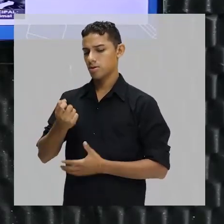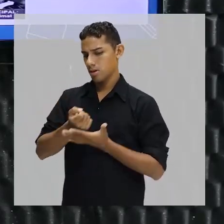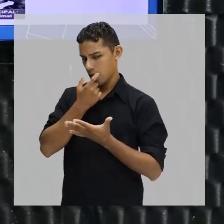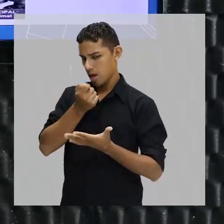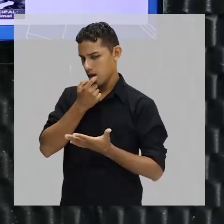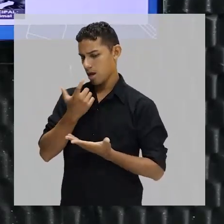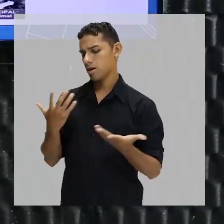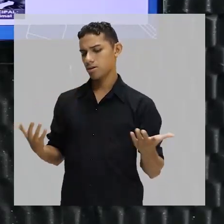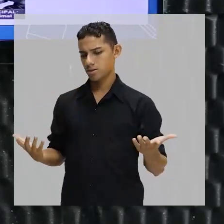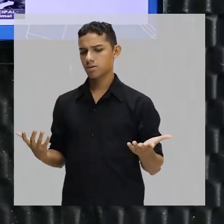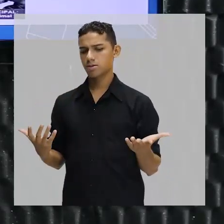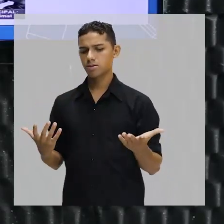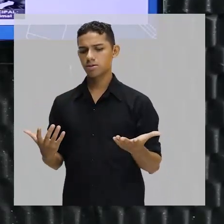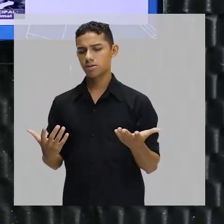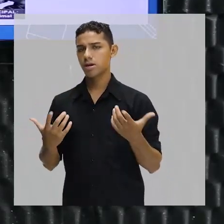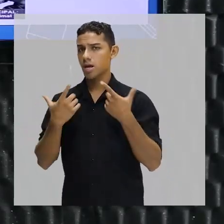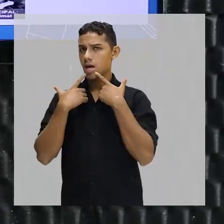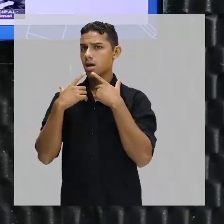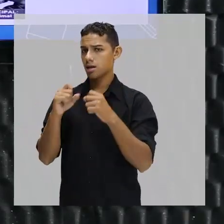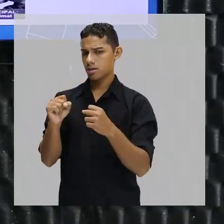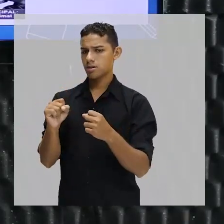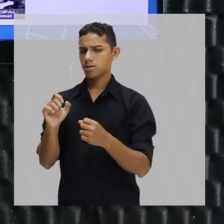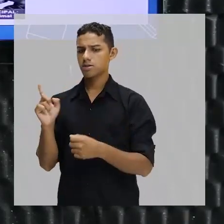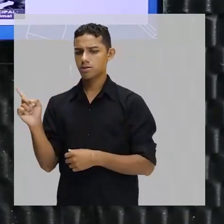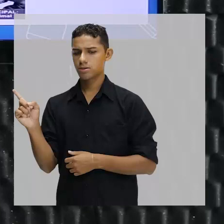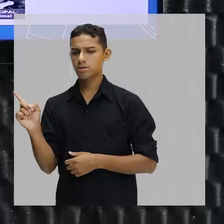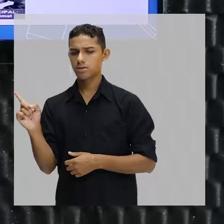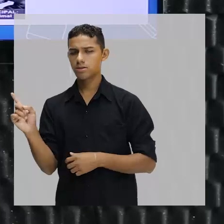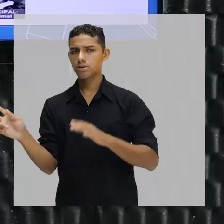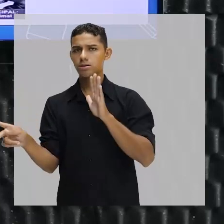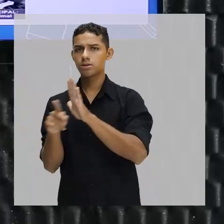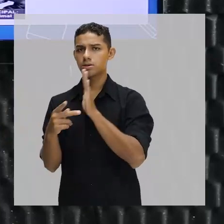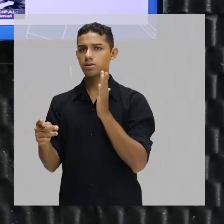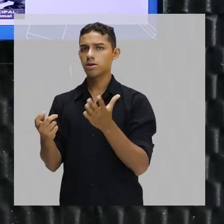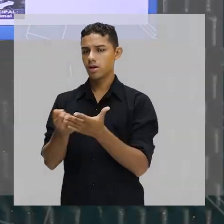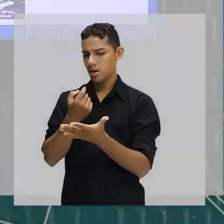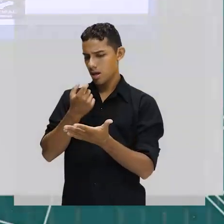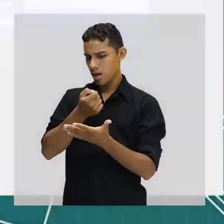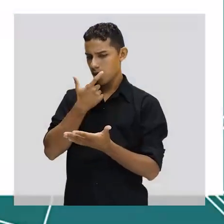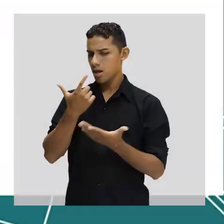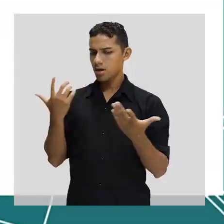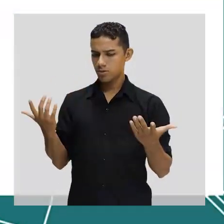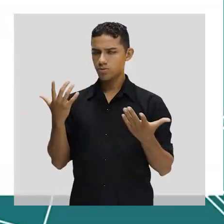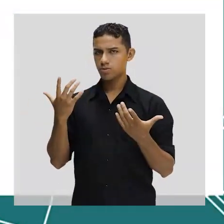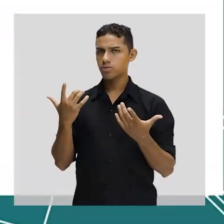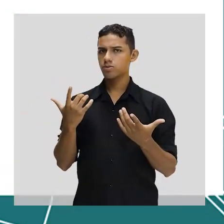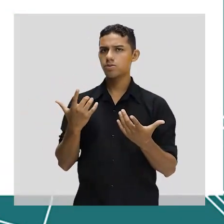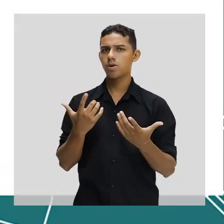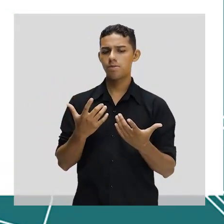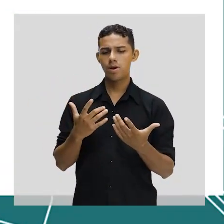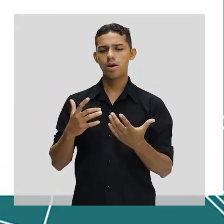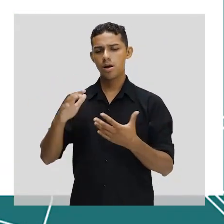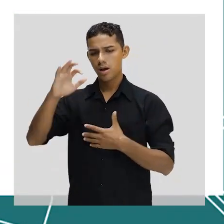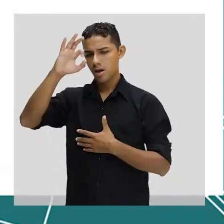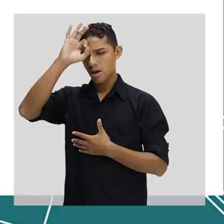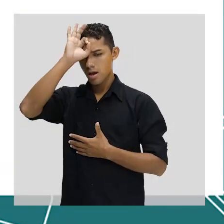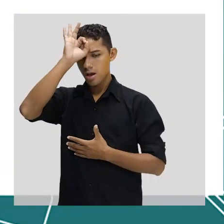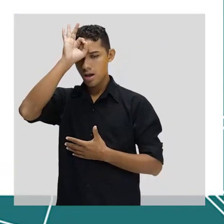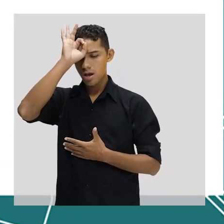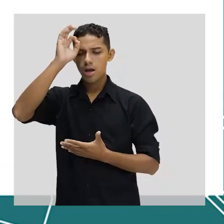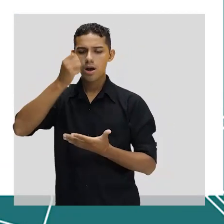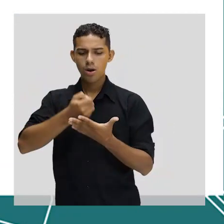será? Essa linguagem a gente sabe que é uma linguagem que vem, né, dos remédios. É uma linguagem mais farmacêutica, né, mais